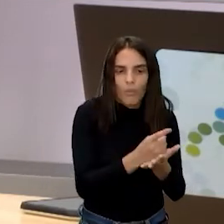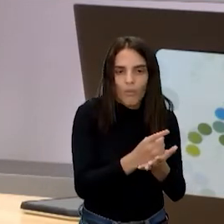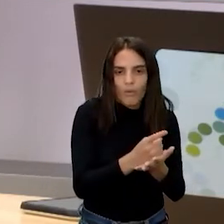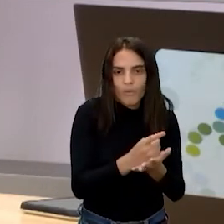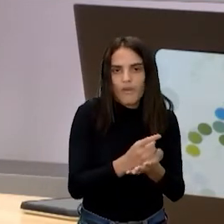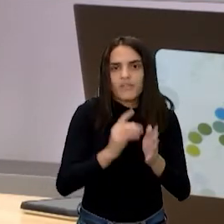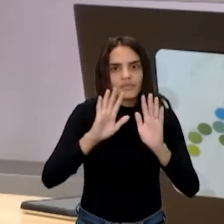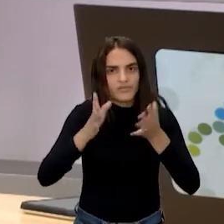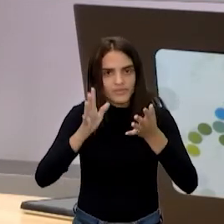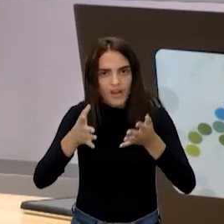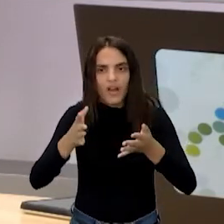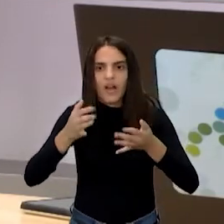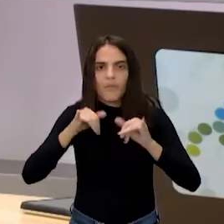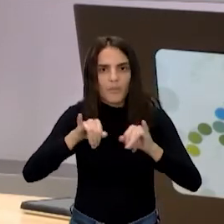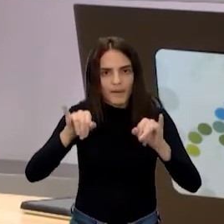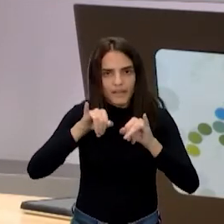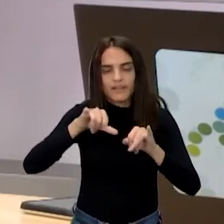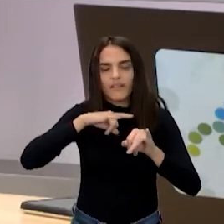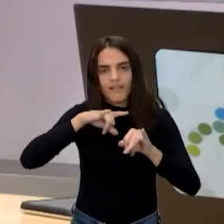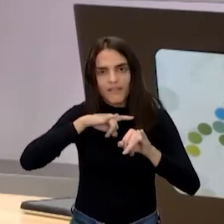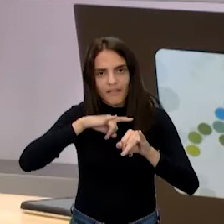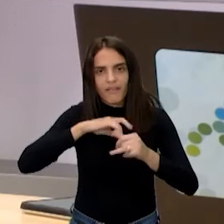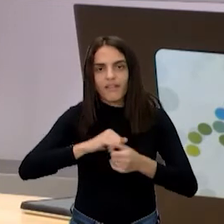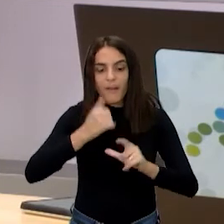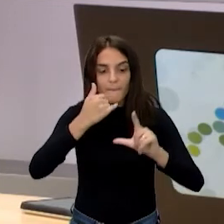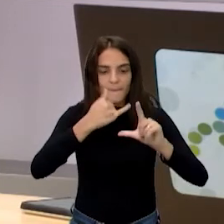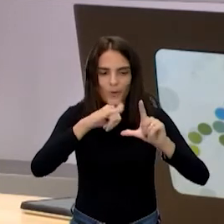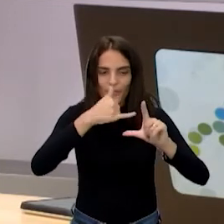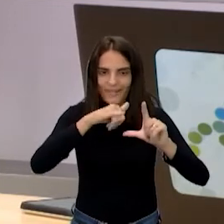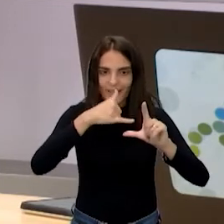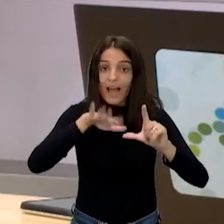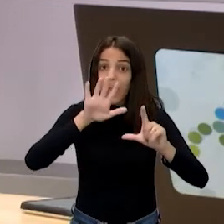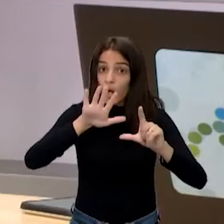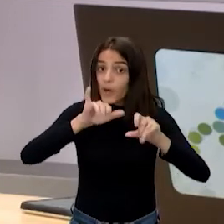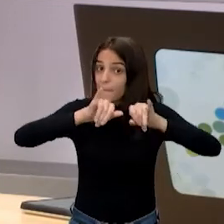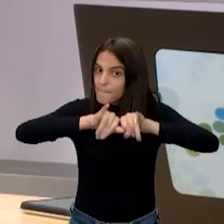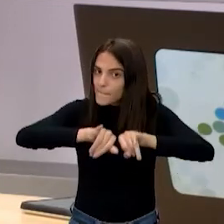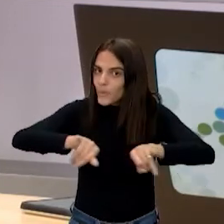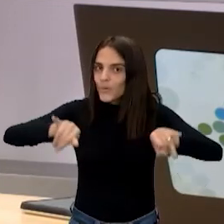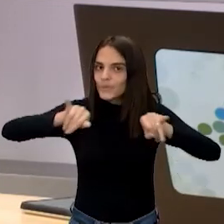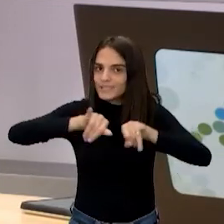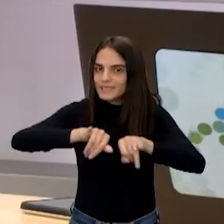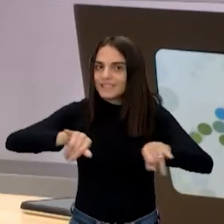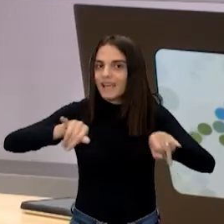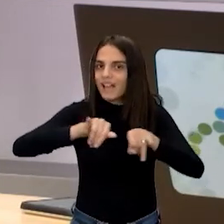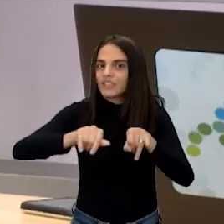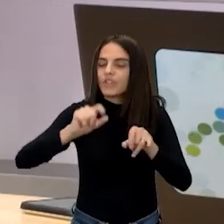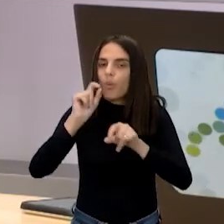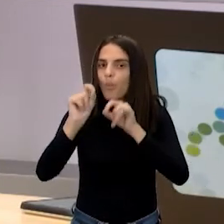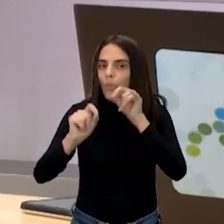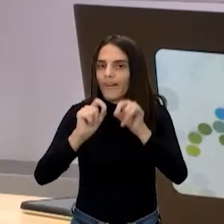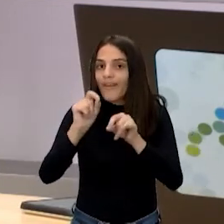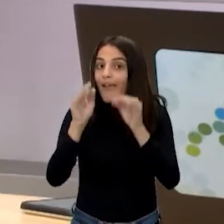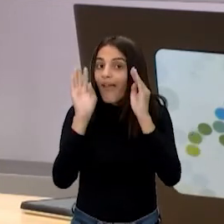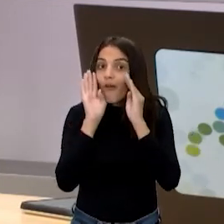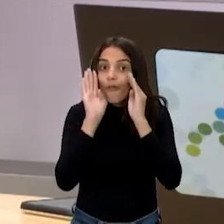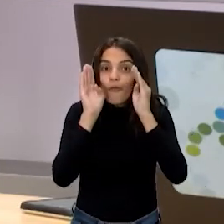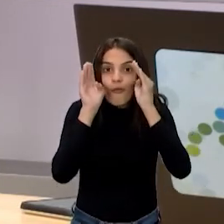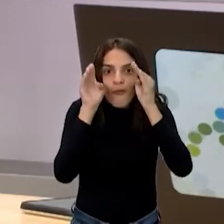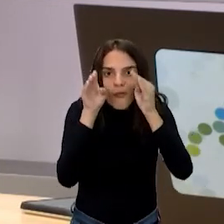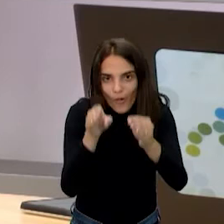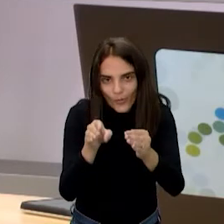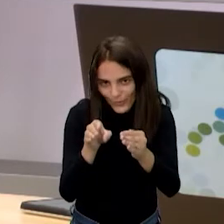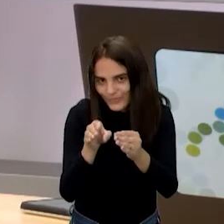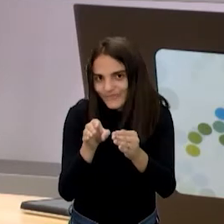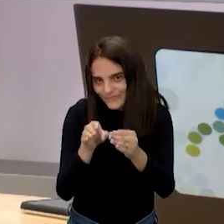vem com a propaganda junto. Então, a propaganda é propagar. Agora, a publicidade já tem mais a ver com uma coisa específica que é o